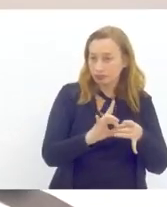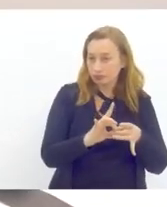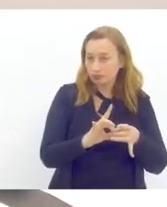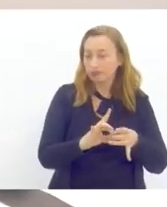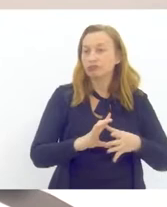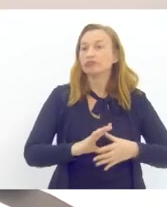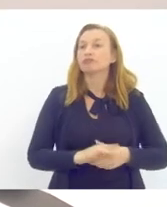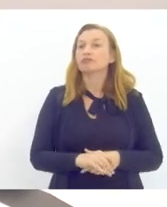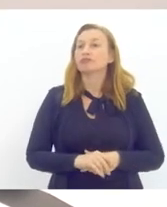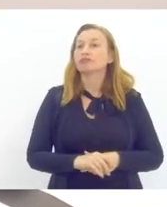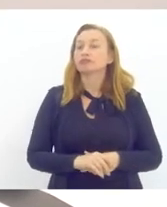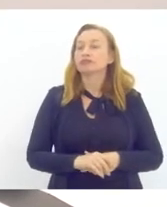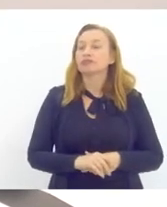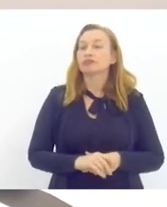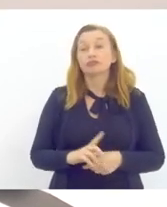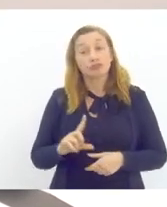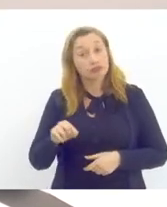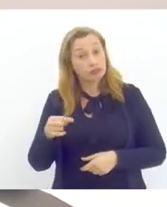umbricadas.